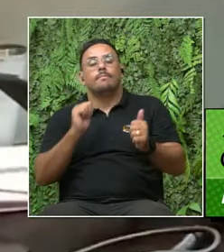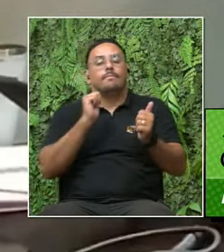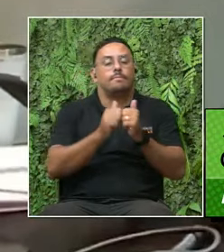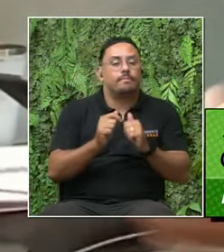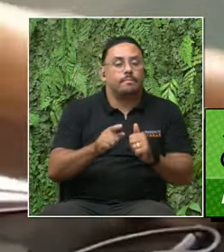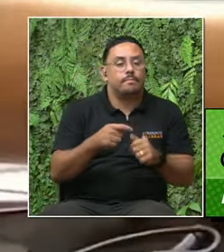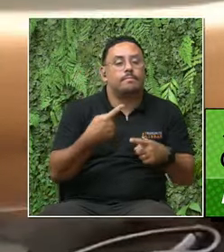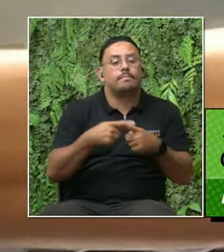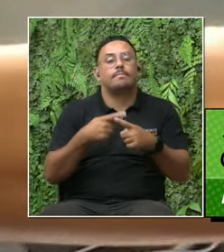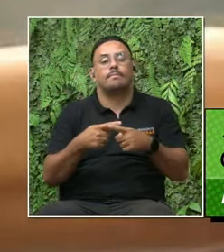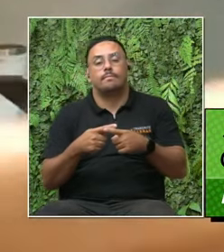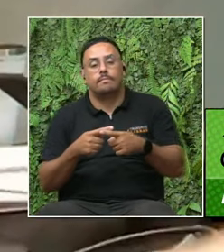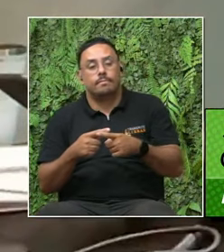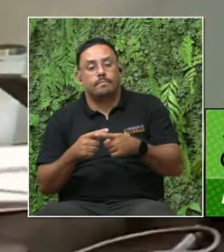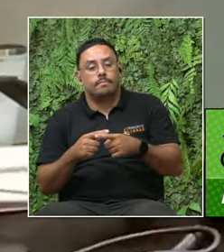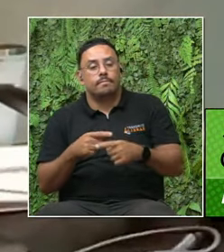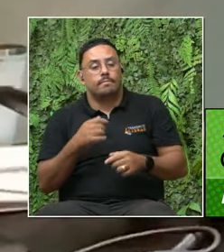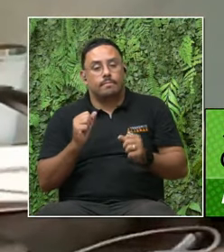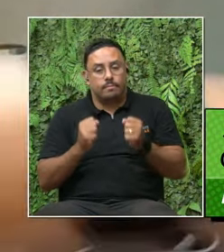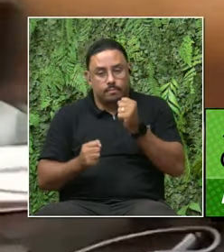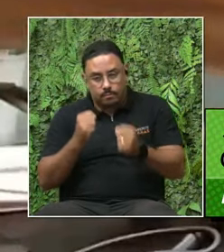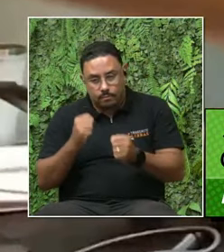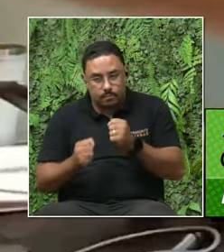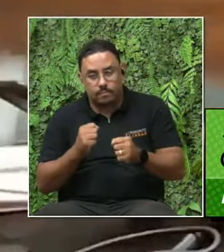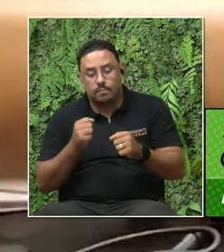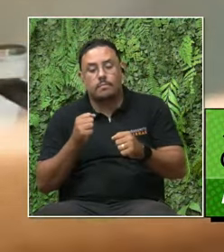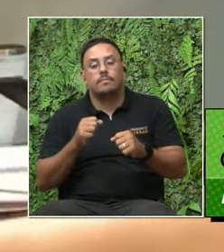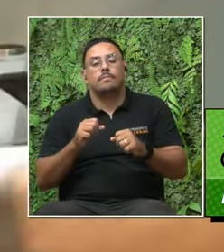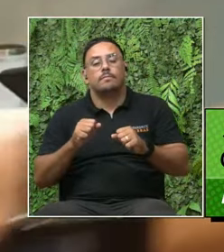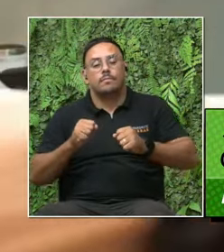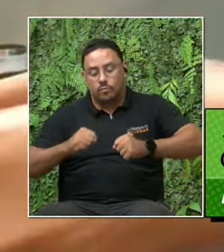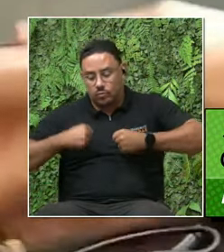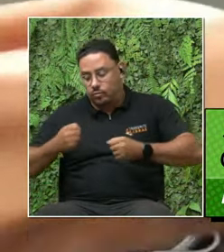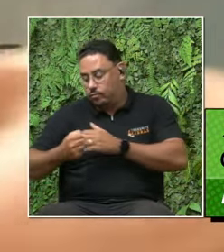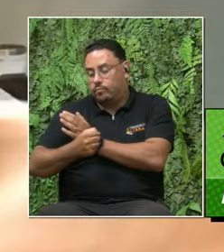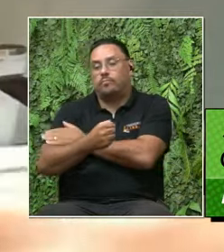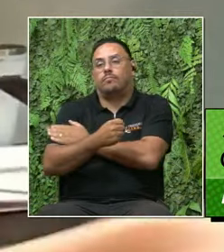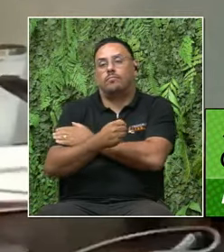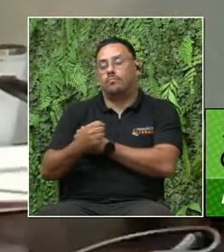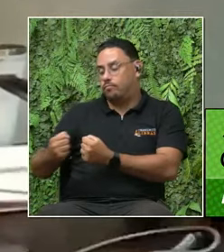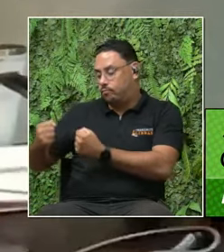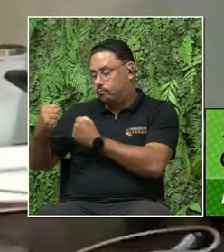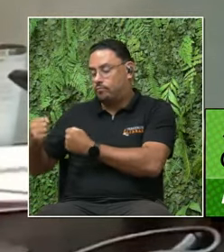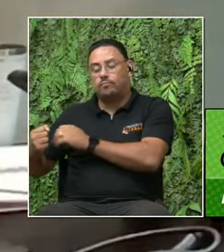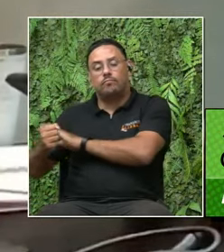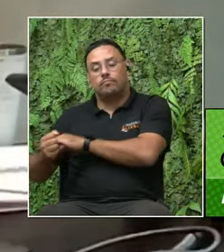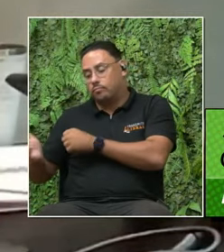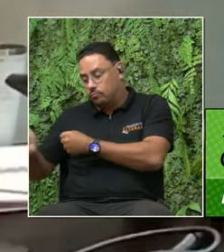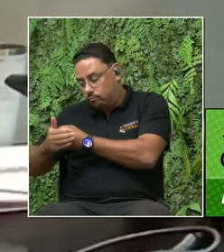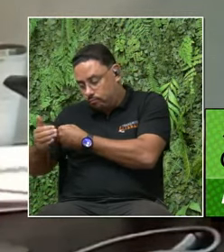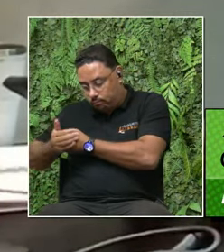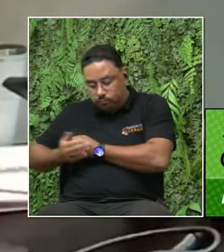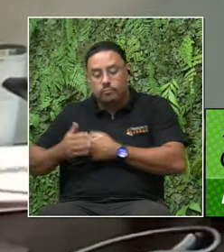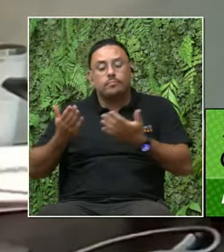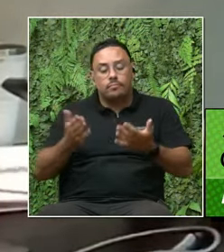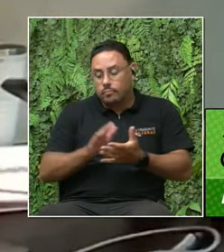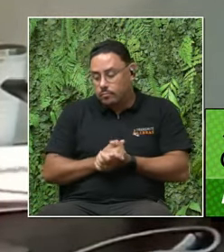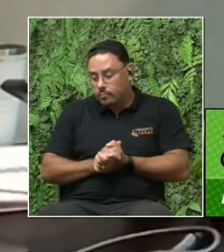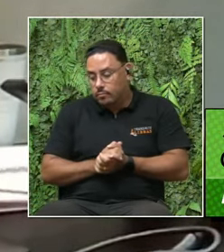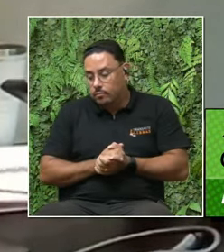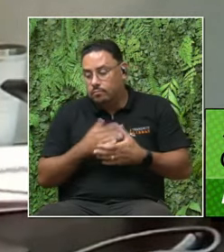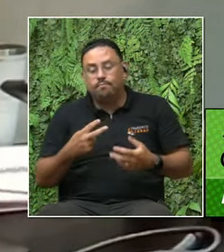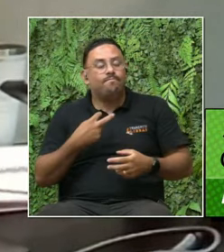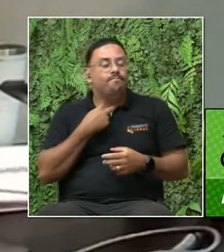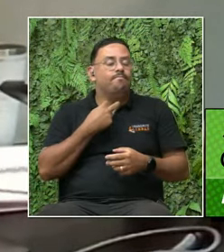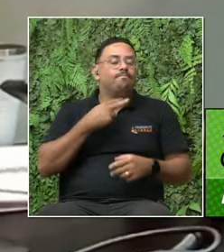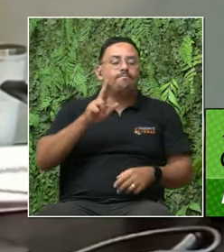semana Claro porque o Cruzeiro não ia dar o campo para ele então o Cruzeiro reforçou muito o lado direito da sua defesa Mas ô Bob